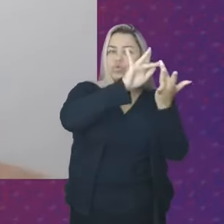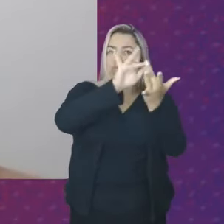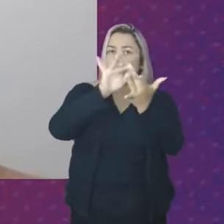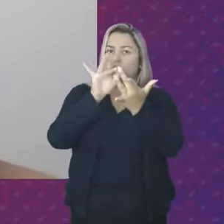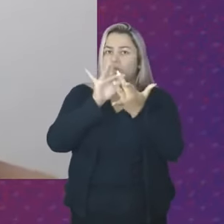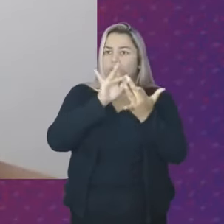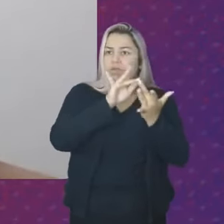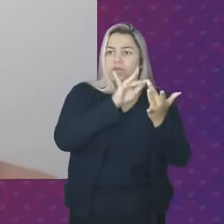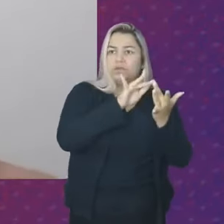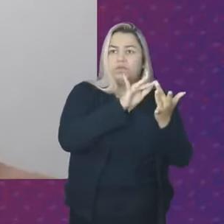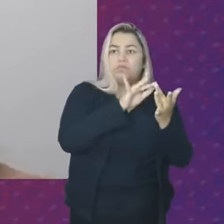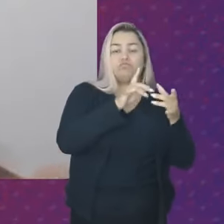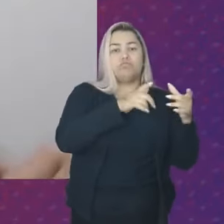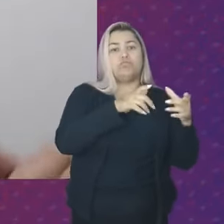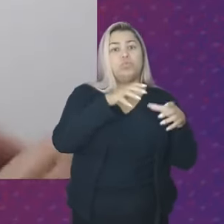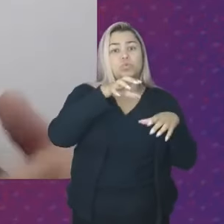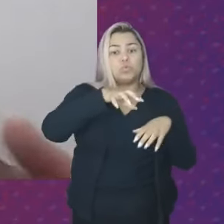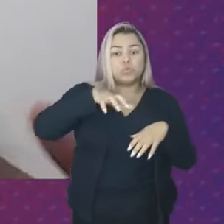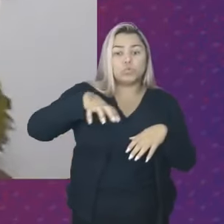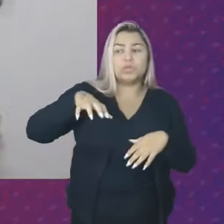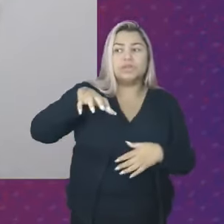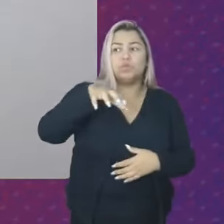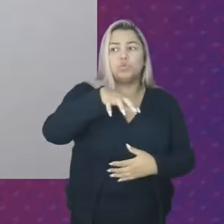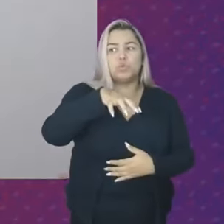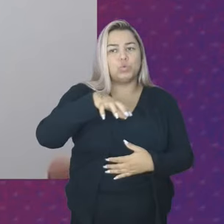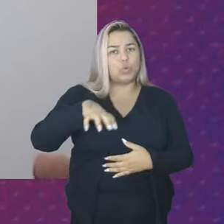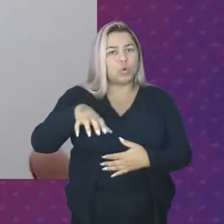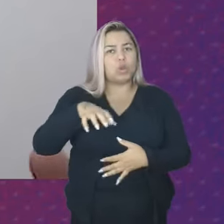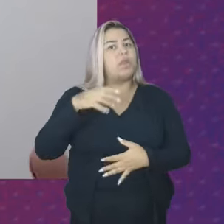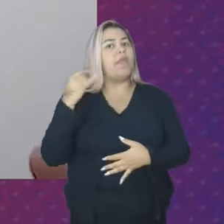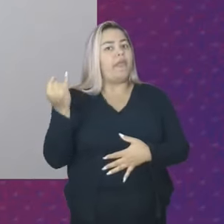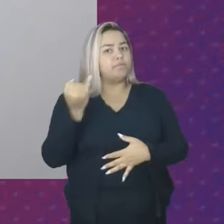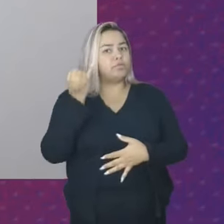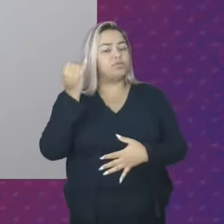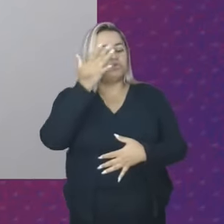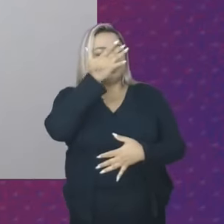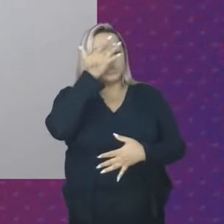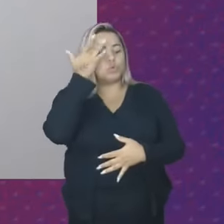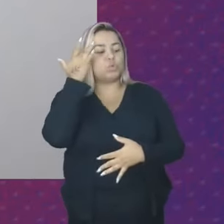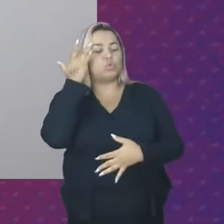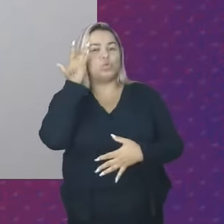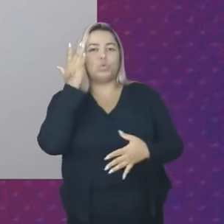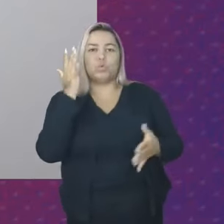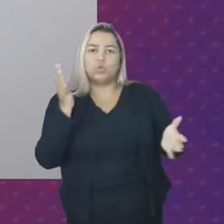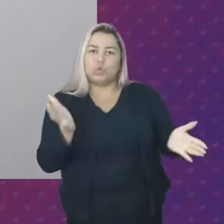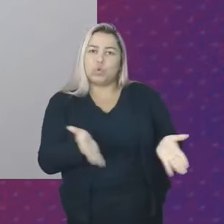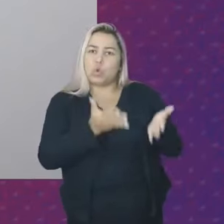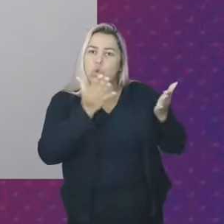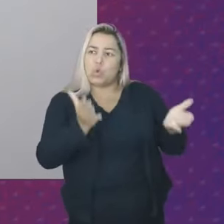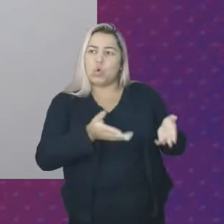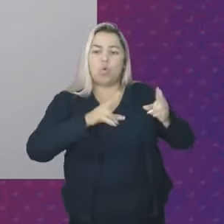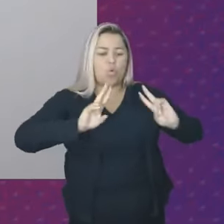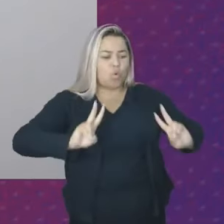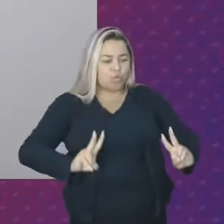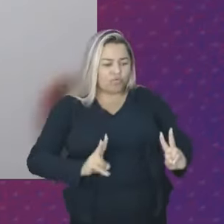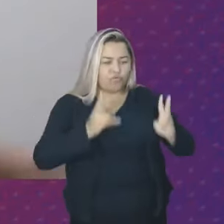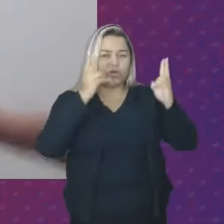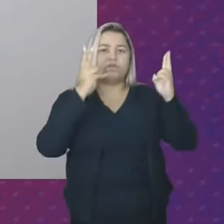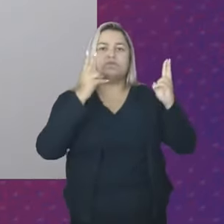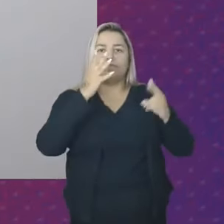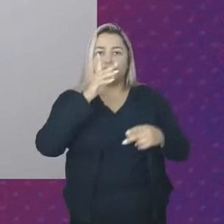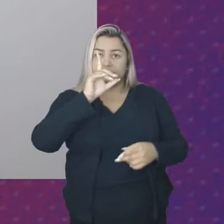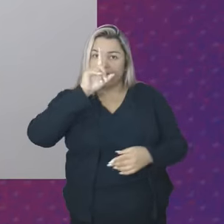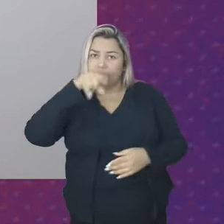nos territórios. Então, é importante que essas pessoas, elas cultivem os mesmos valores que você,